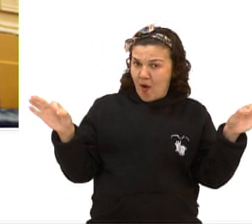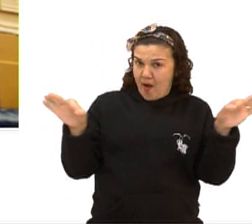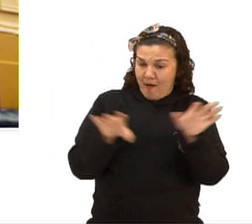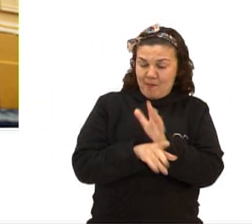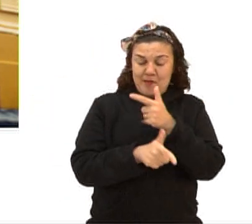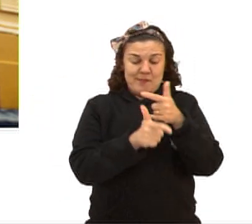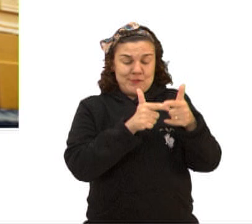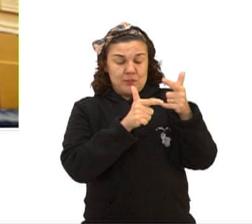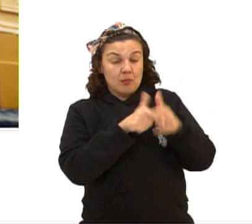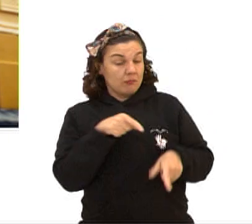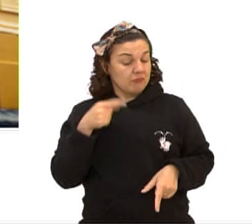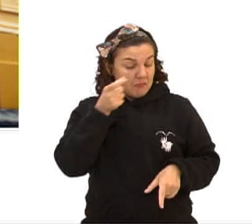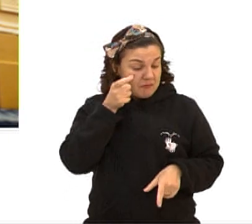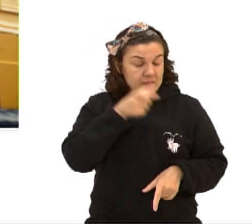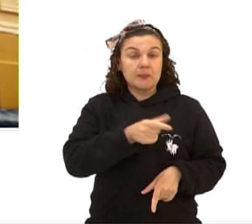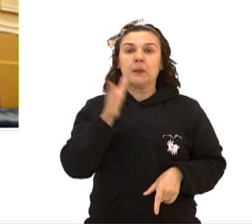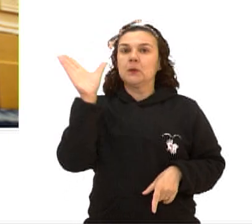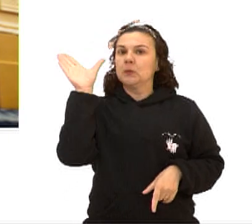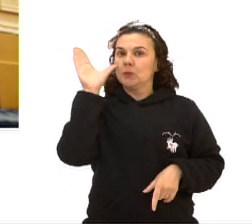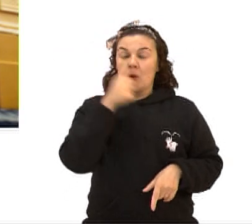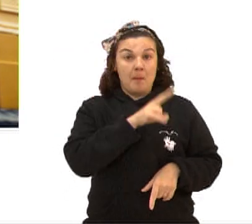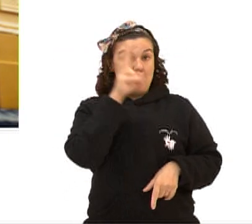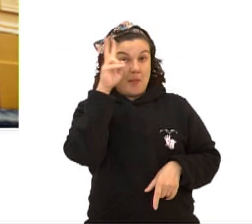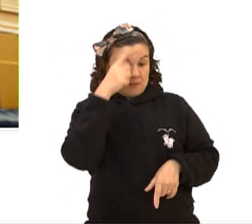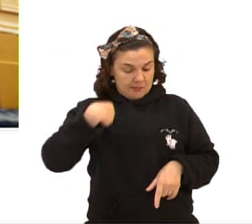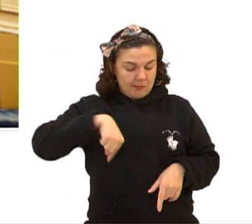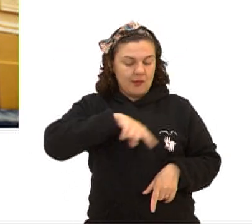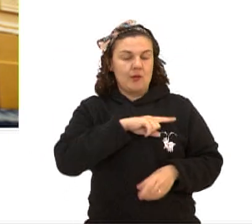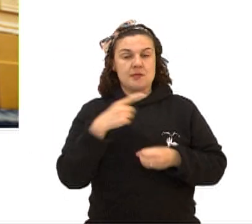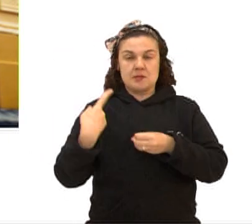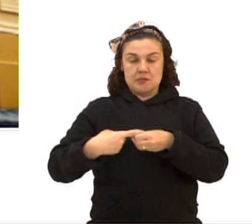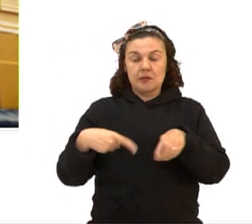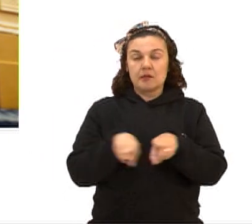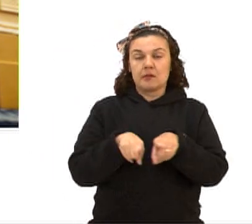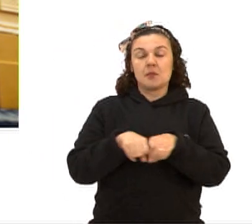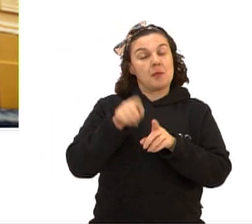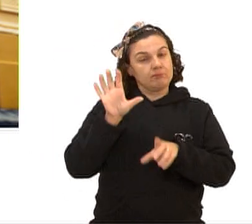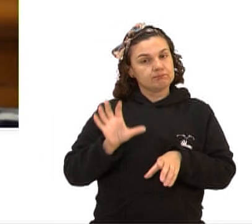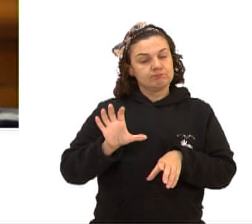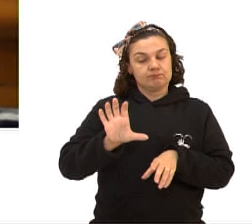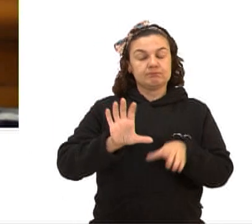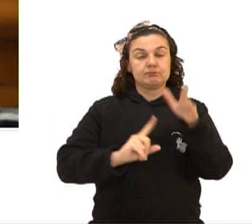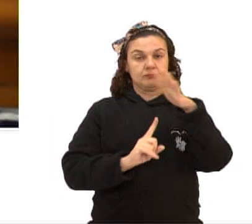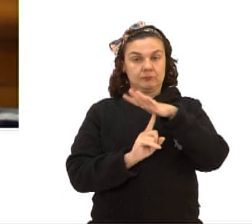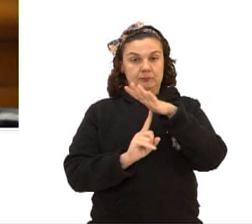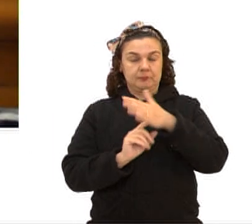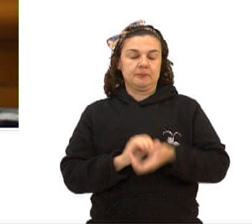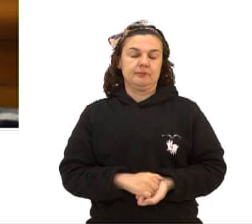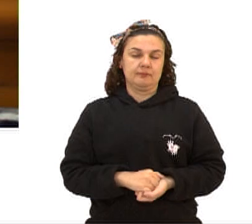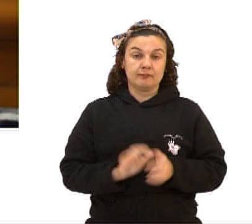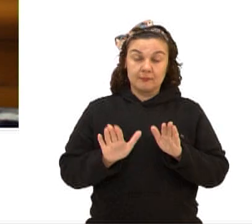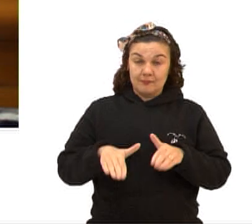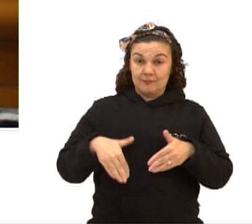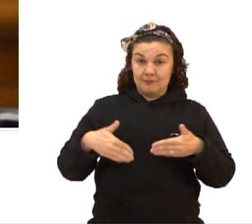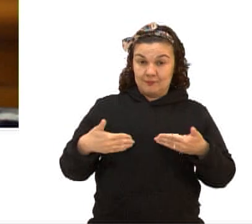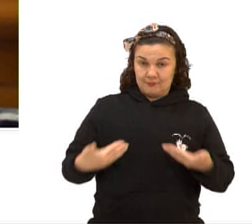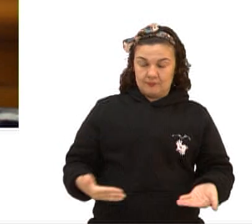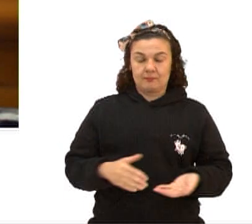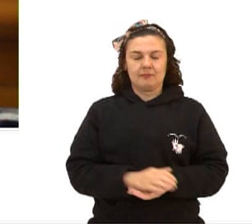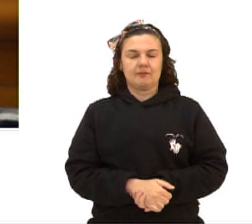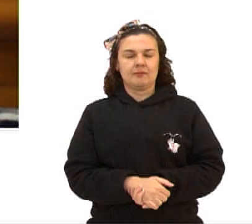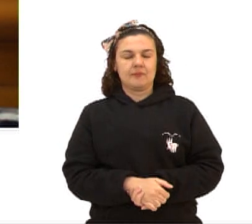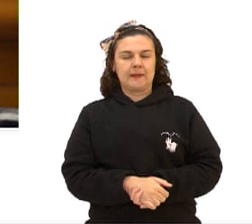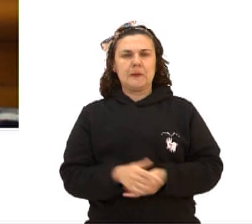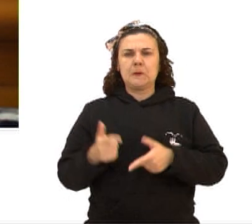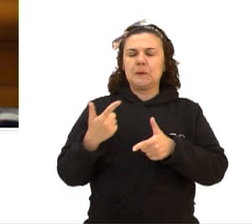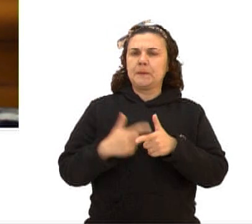lugar interessantíssimo para a história da nossa cidade e do nosso estado. Então, o grande